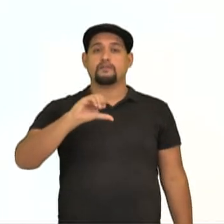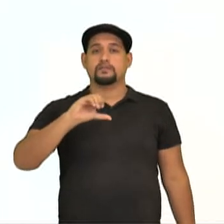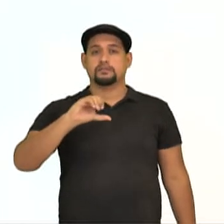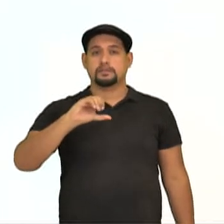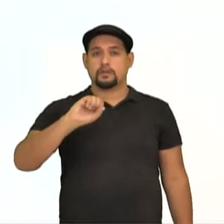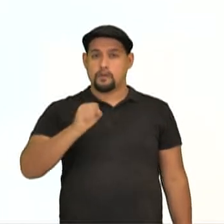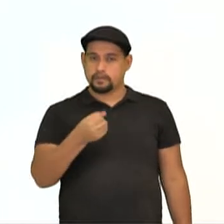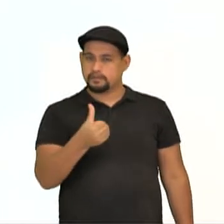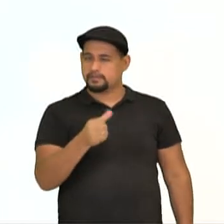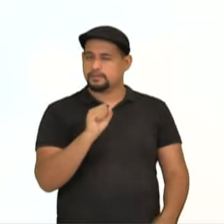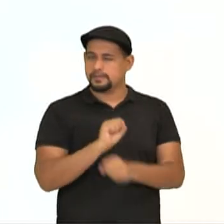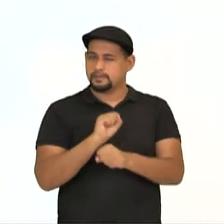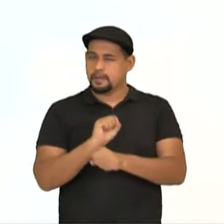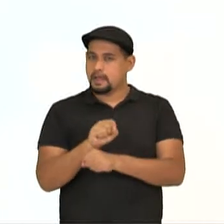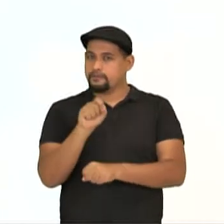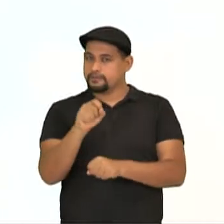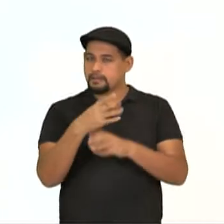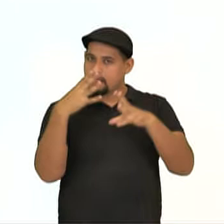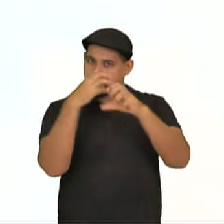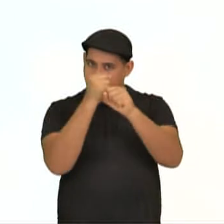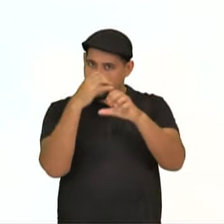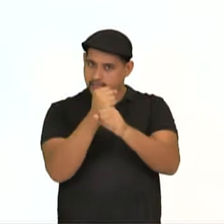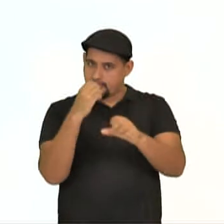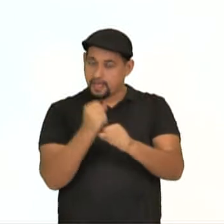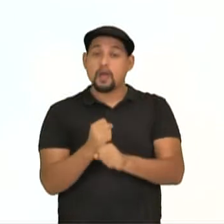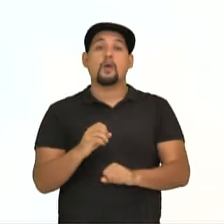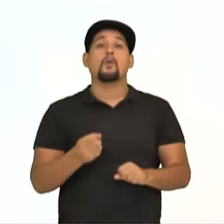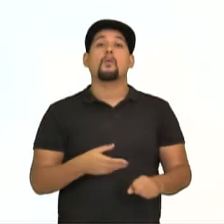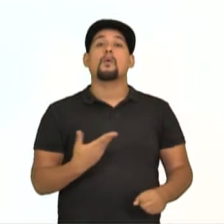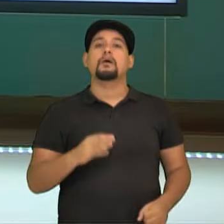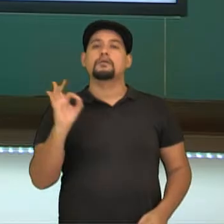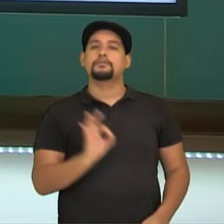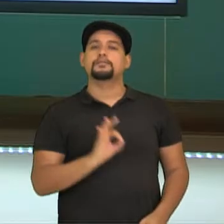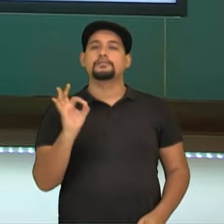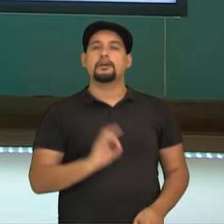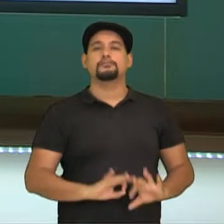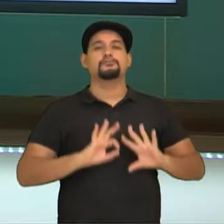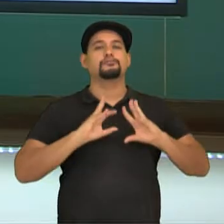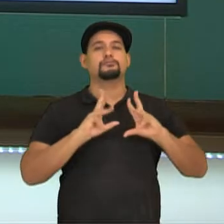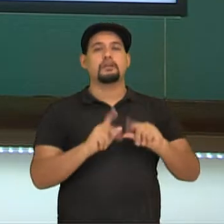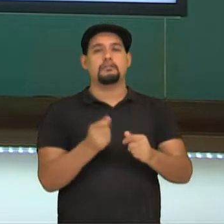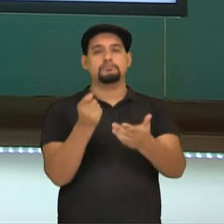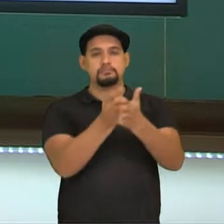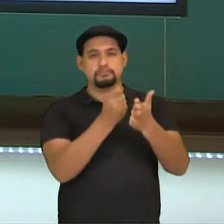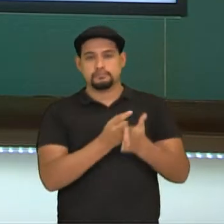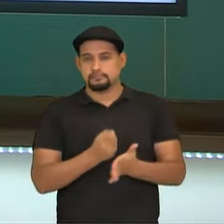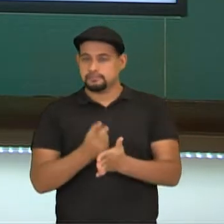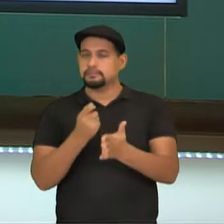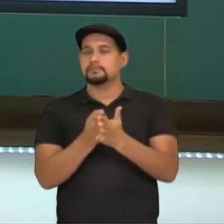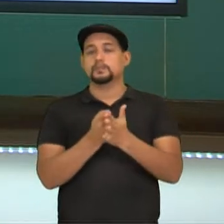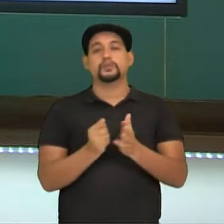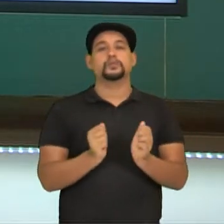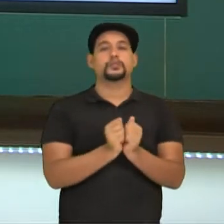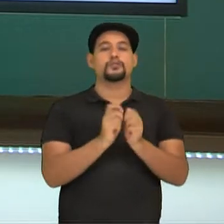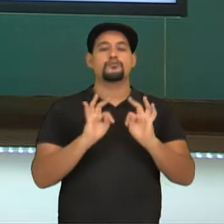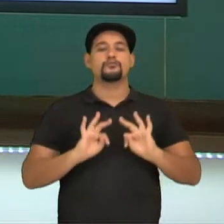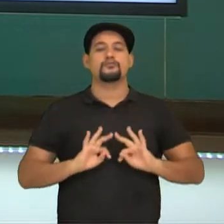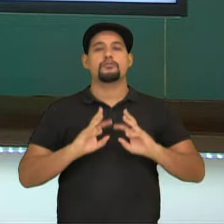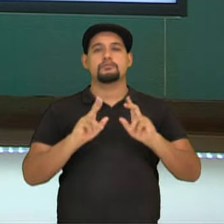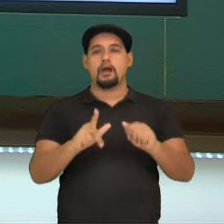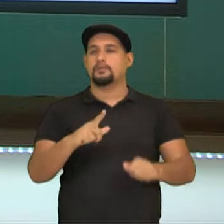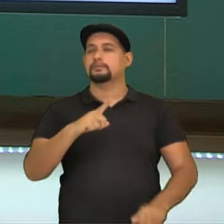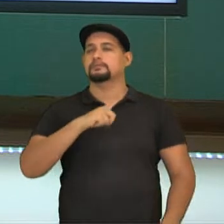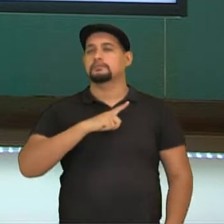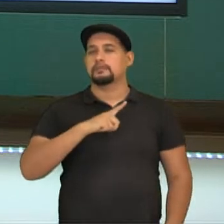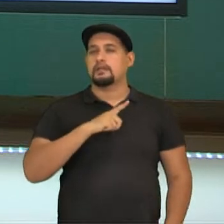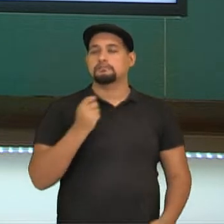3.986. Então, vou dar um tempinho para vocês calcularem a porcentagem do total de despesas em relação ao total que